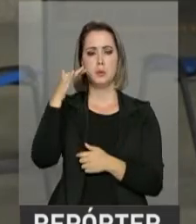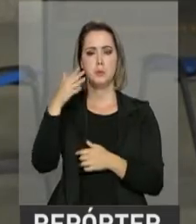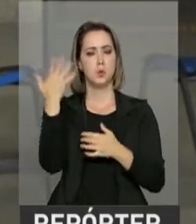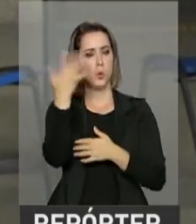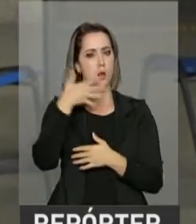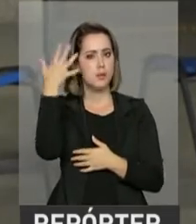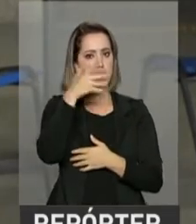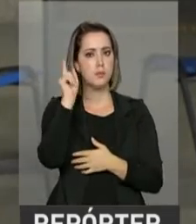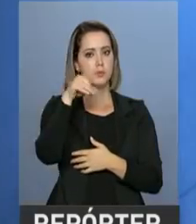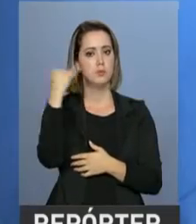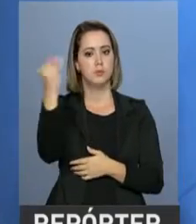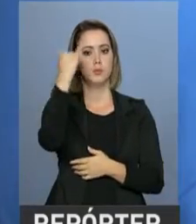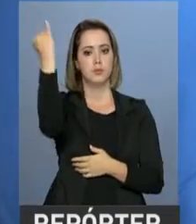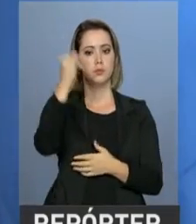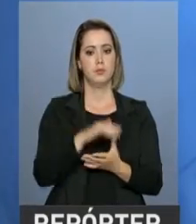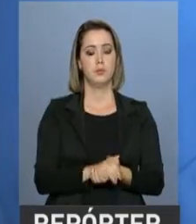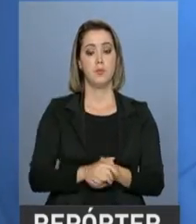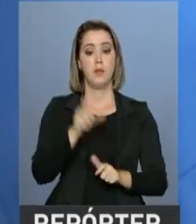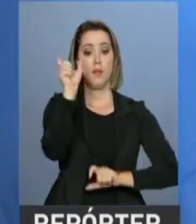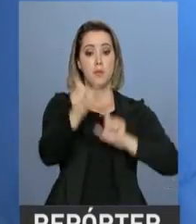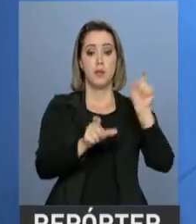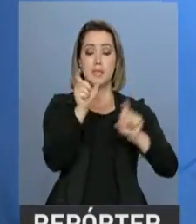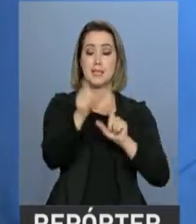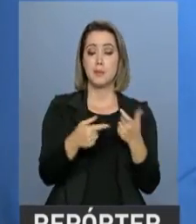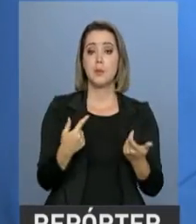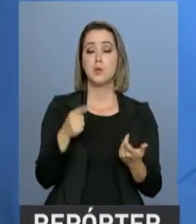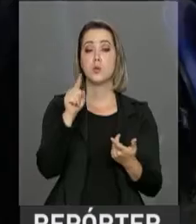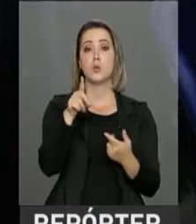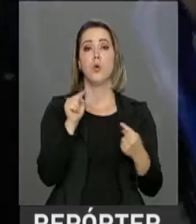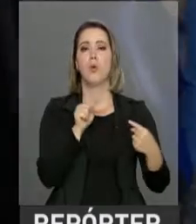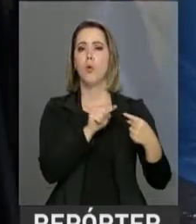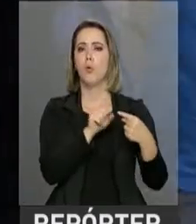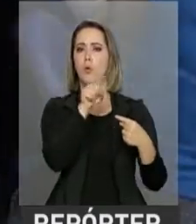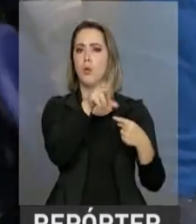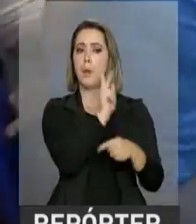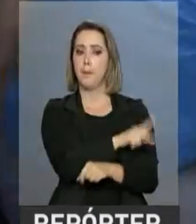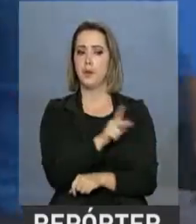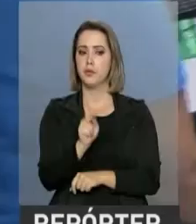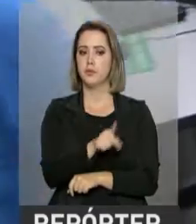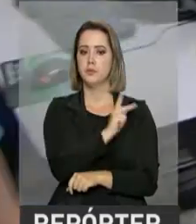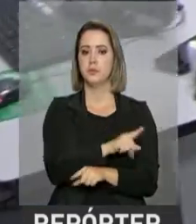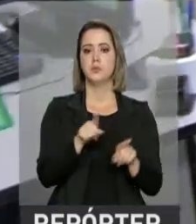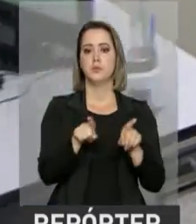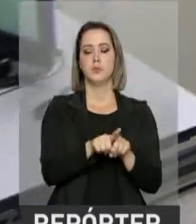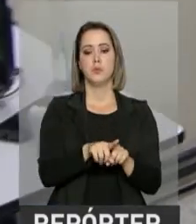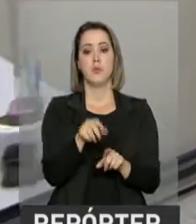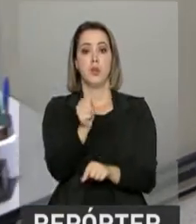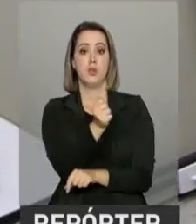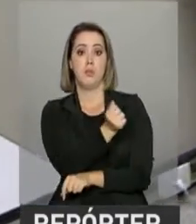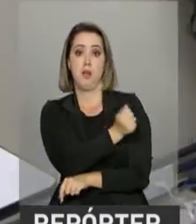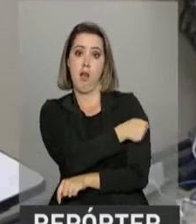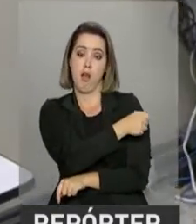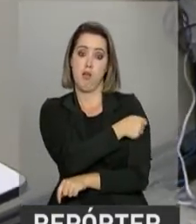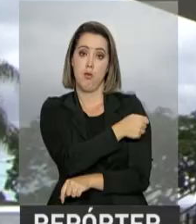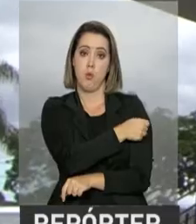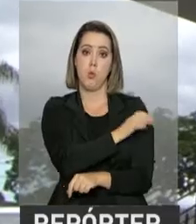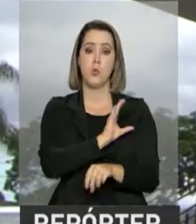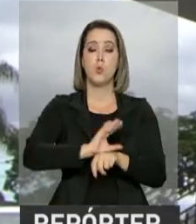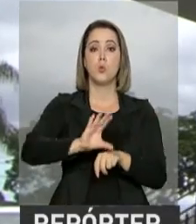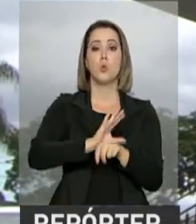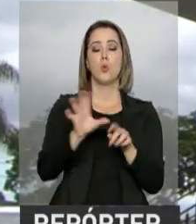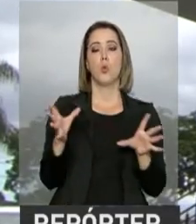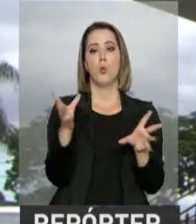para a gente é importante. As pessoas a quem Adriana se refere são professores e estagiários do curso de Ciências Contábeis